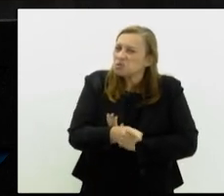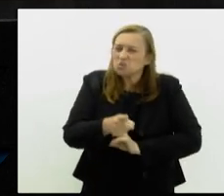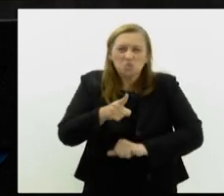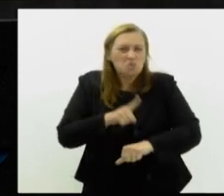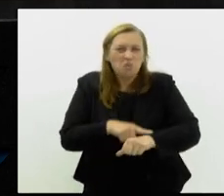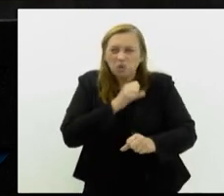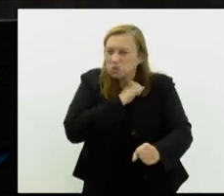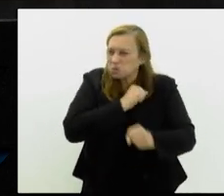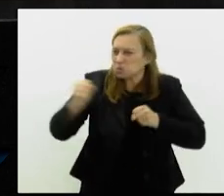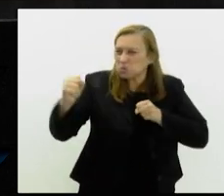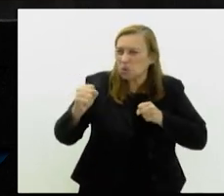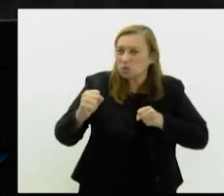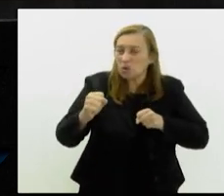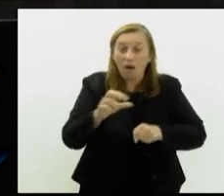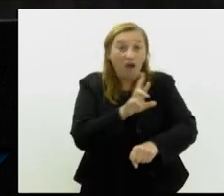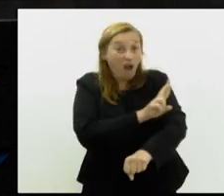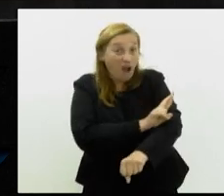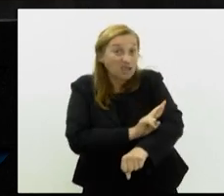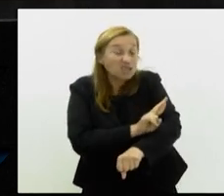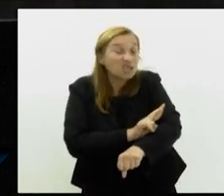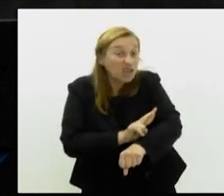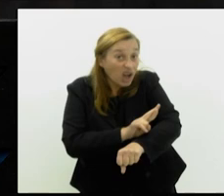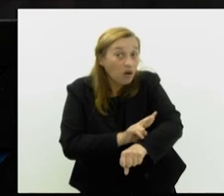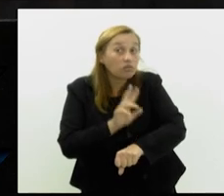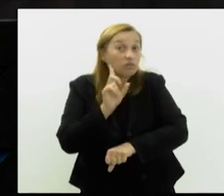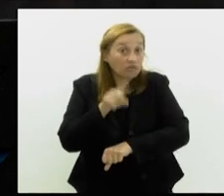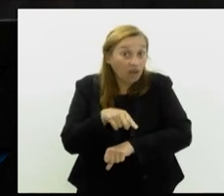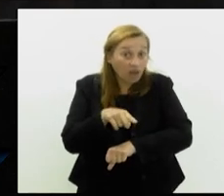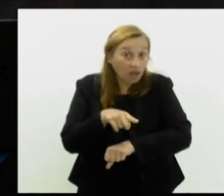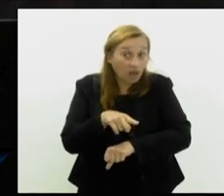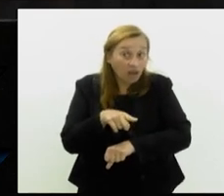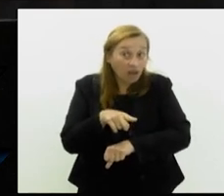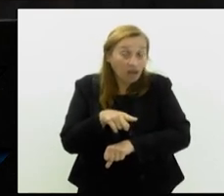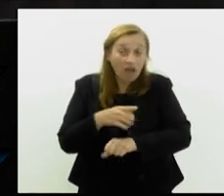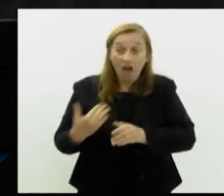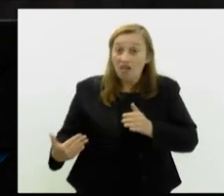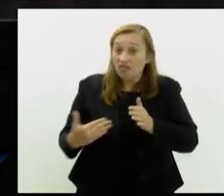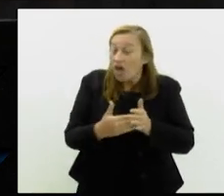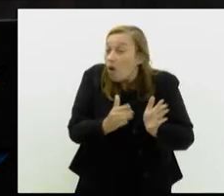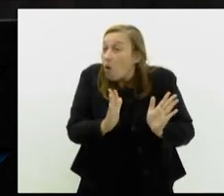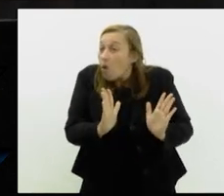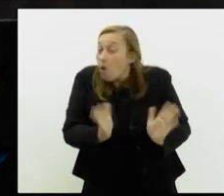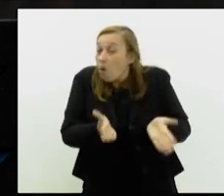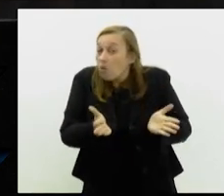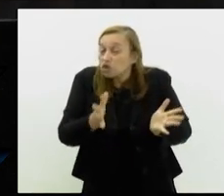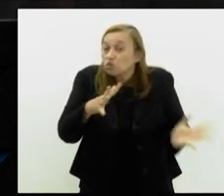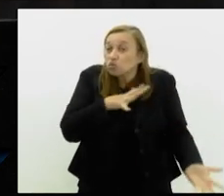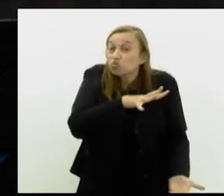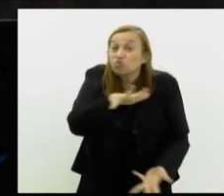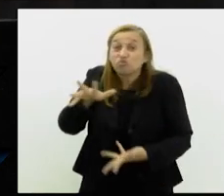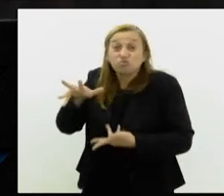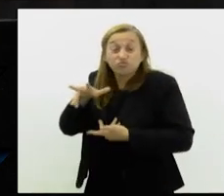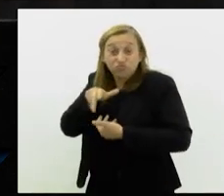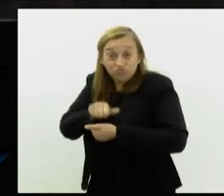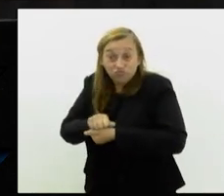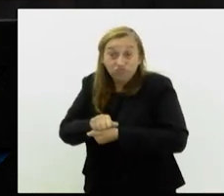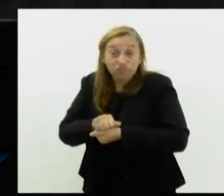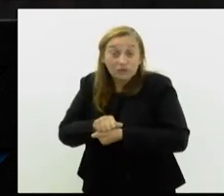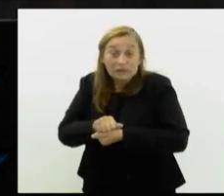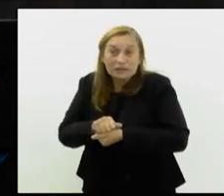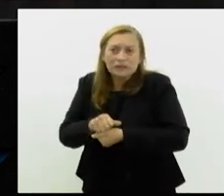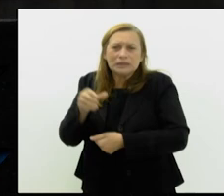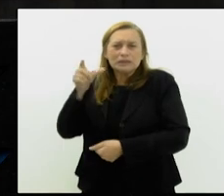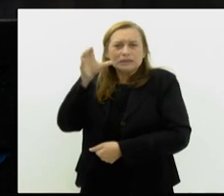de ódio racial né cujos efeito se processo até hoje pelo mundo inteiro e é